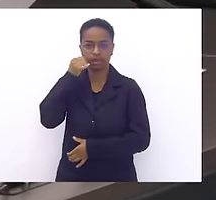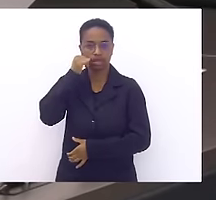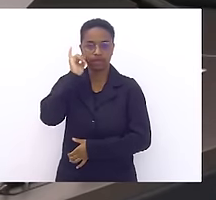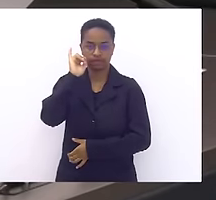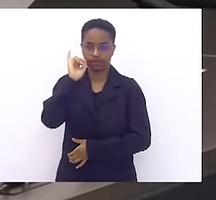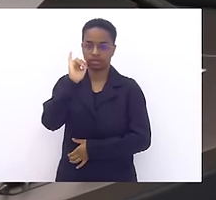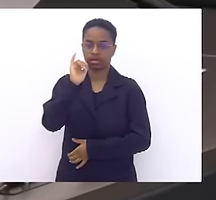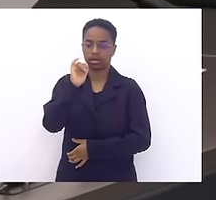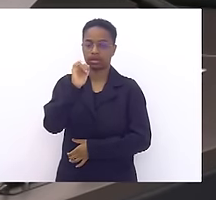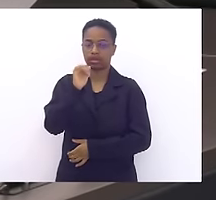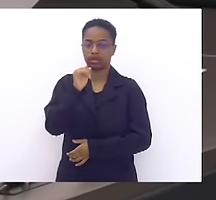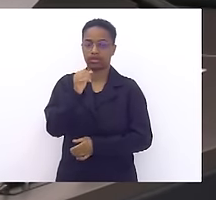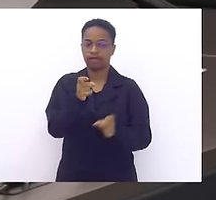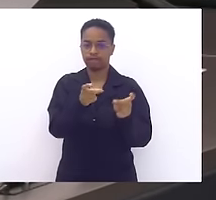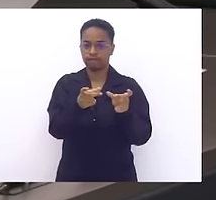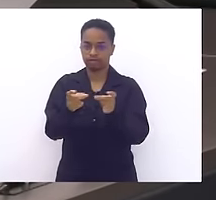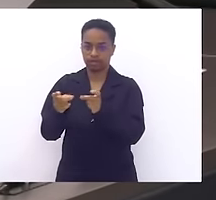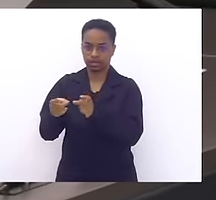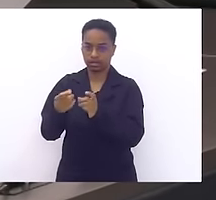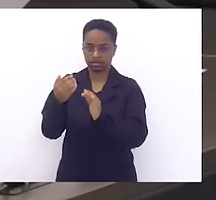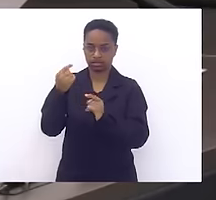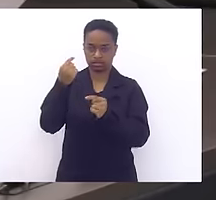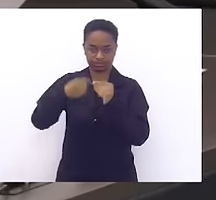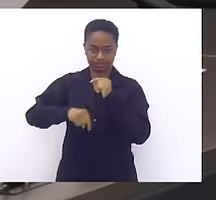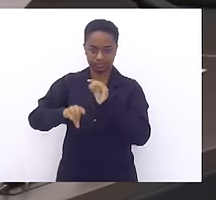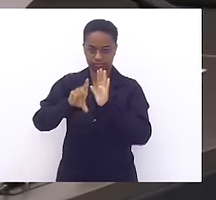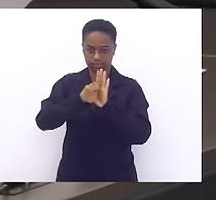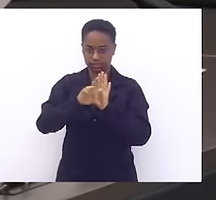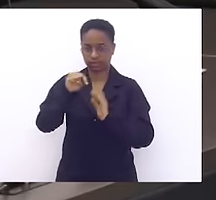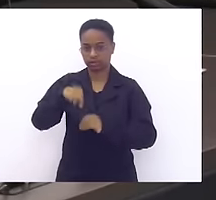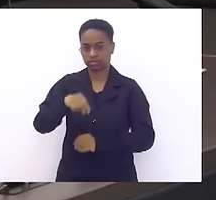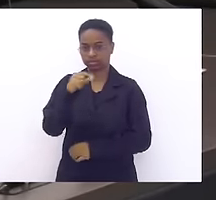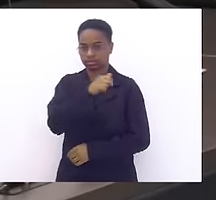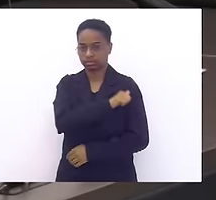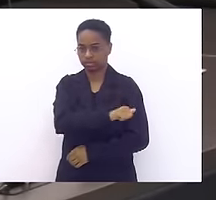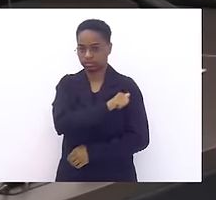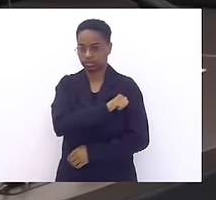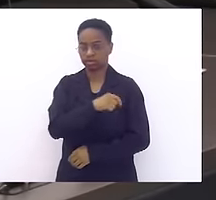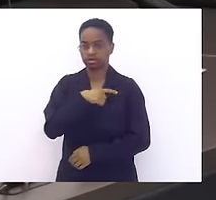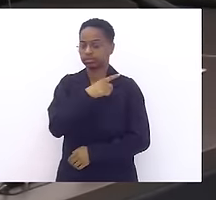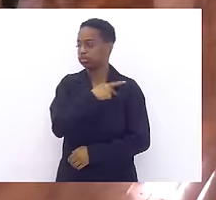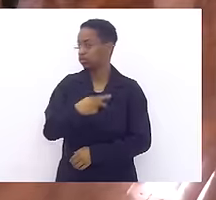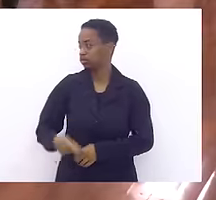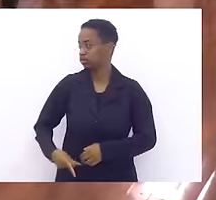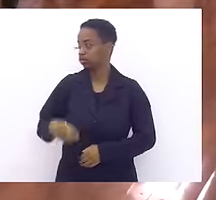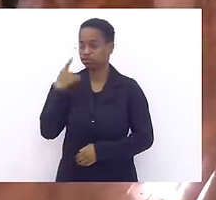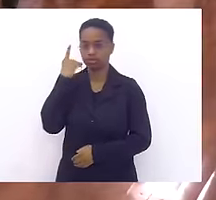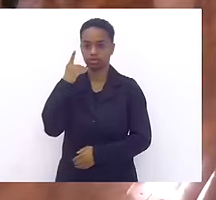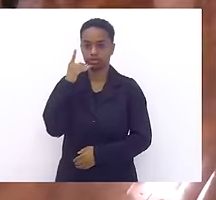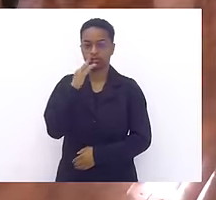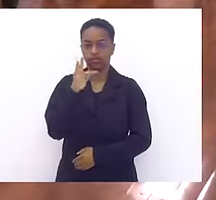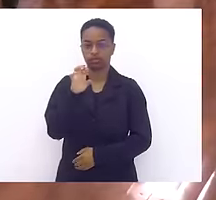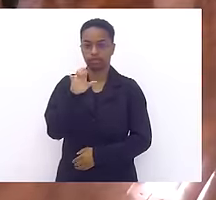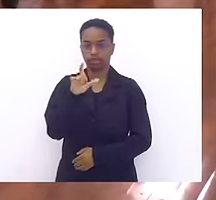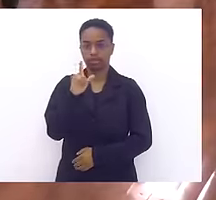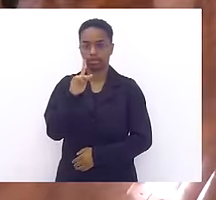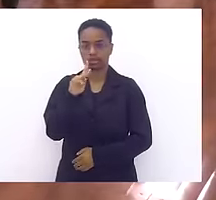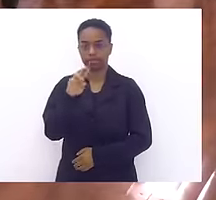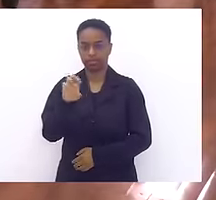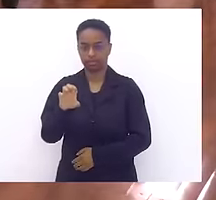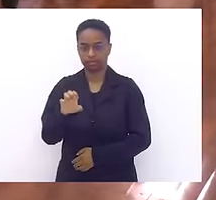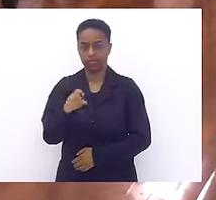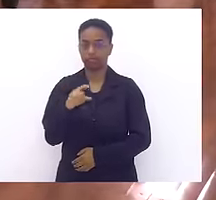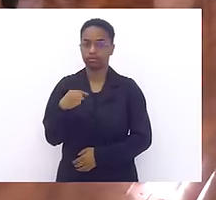a pirataria no estado do Rio de Janeiro presidida pelo Deputado Felipe foram convidados e